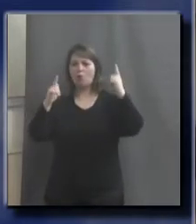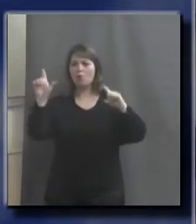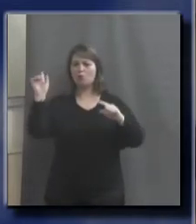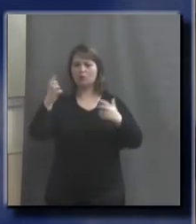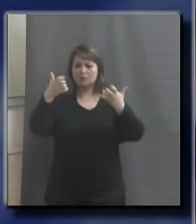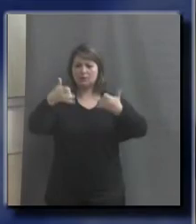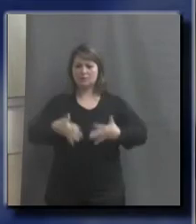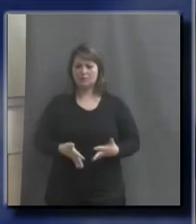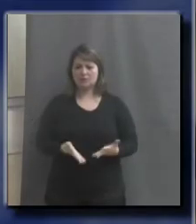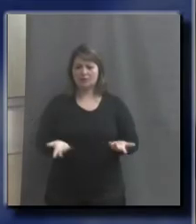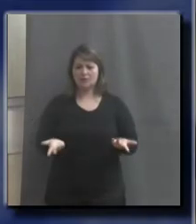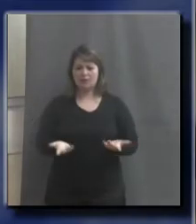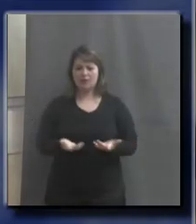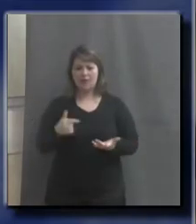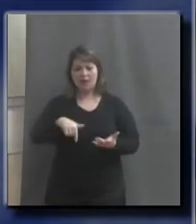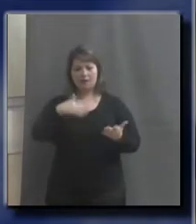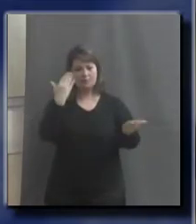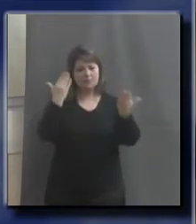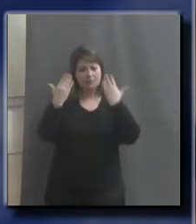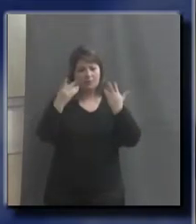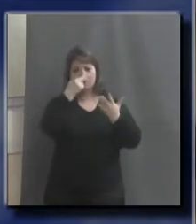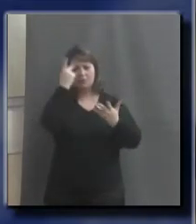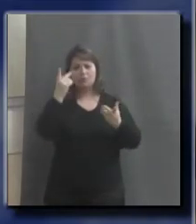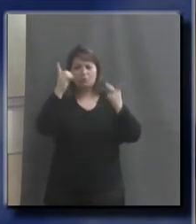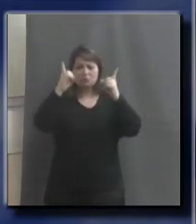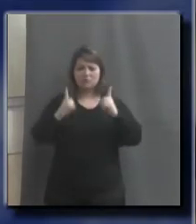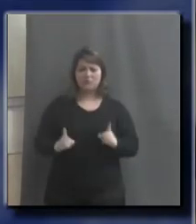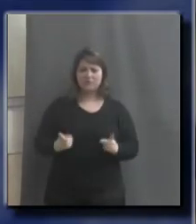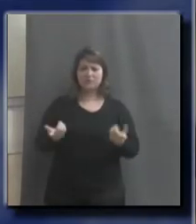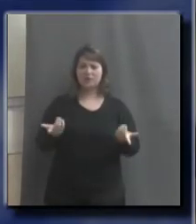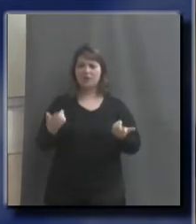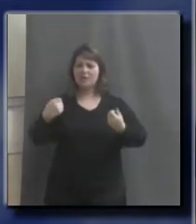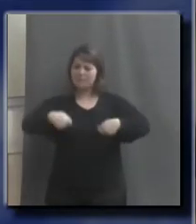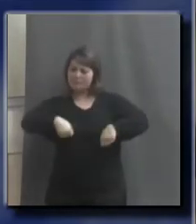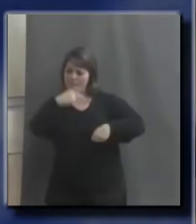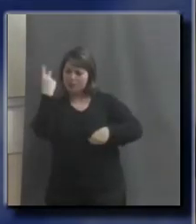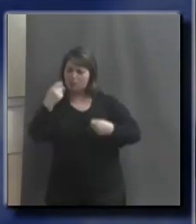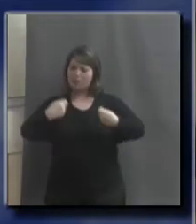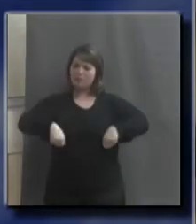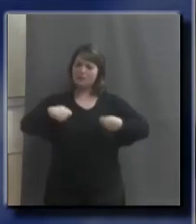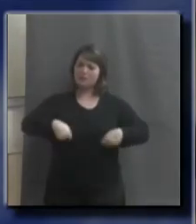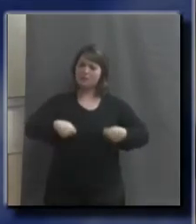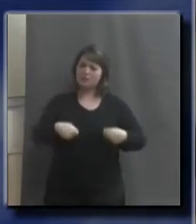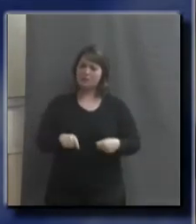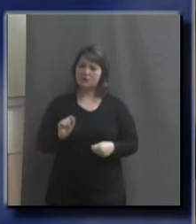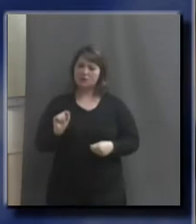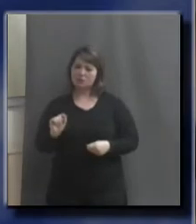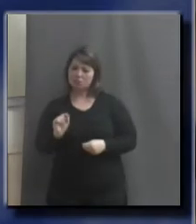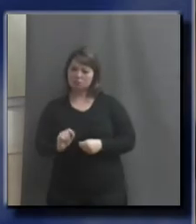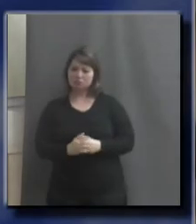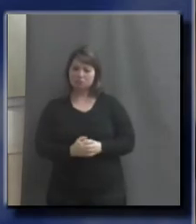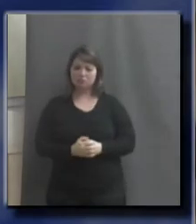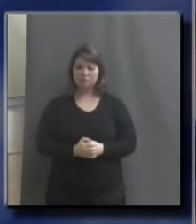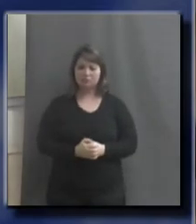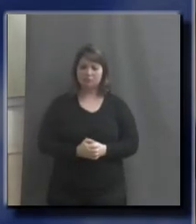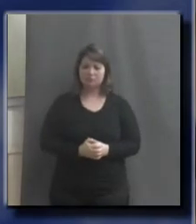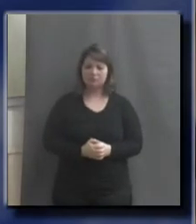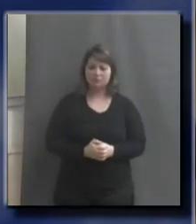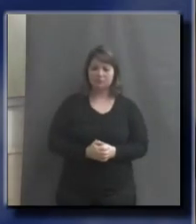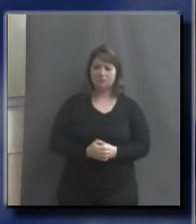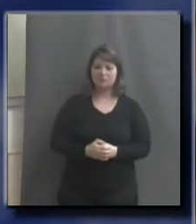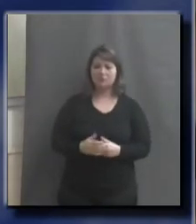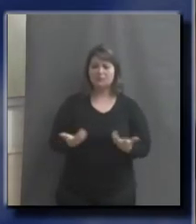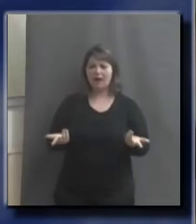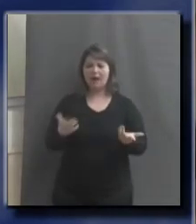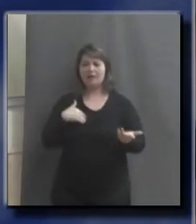avaliação psicológica, no caso das pessoas com deficiência, as necessidades de produção de conhecimento nesse campo, as